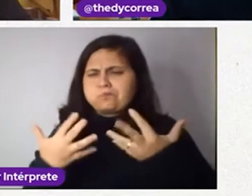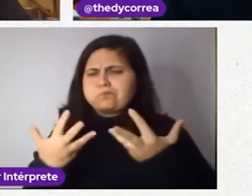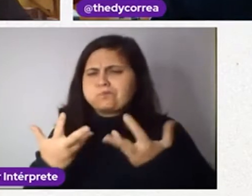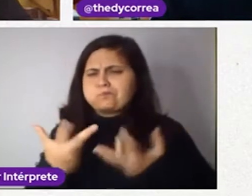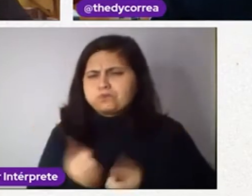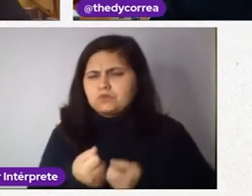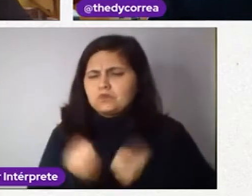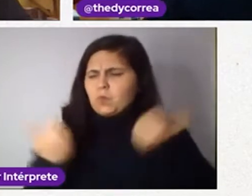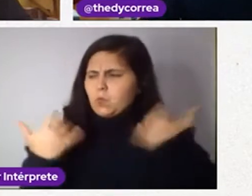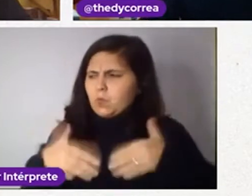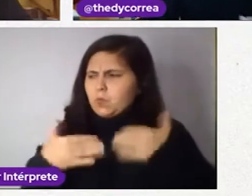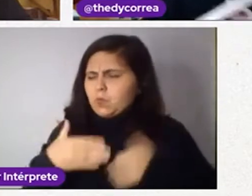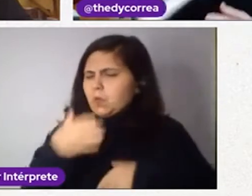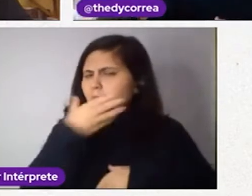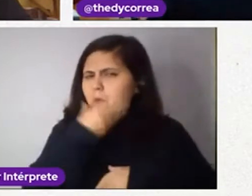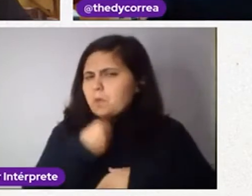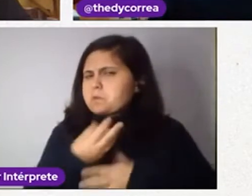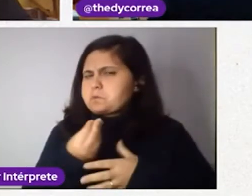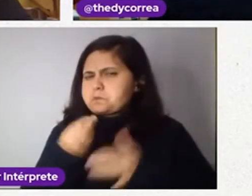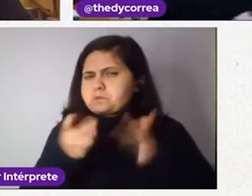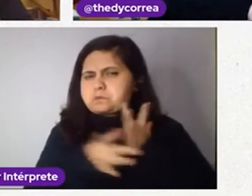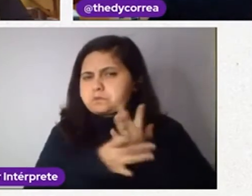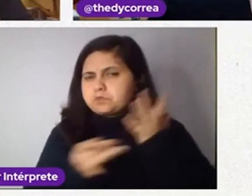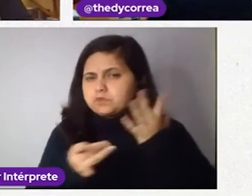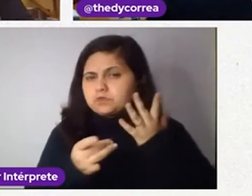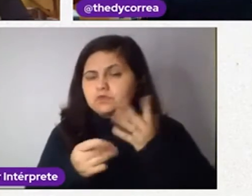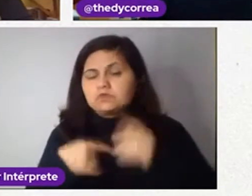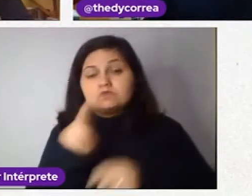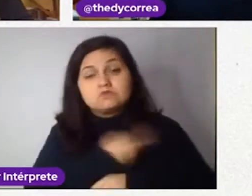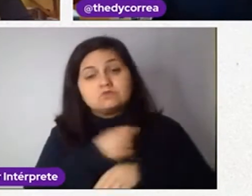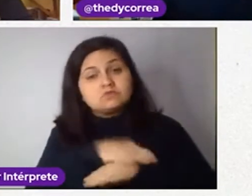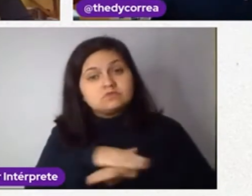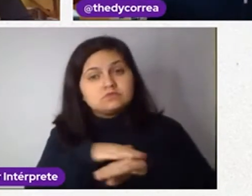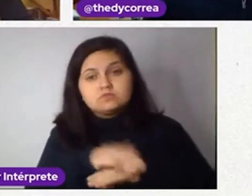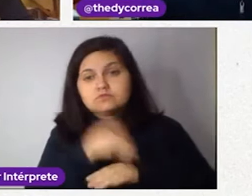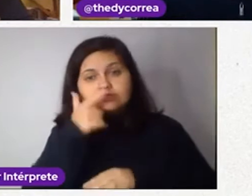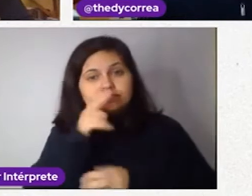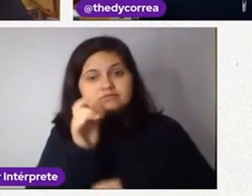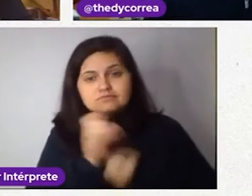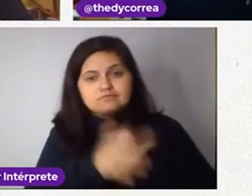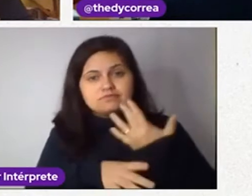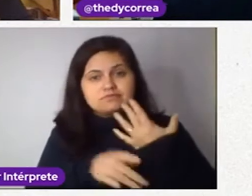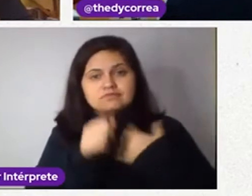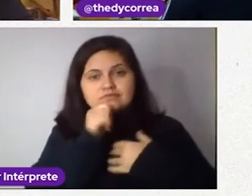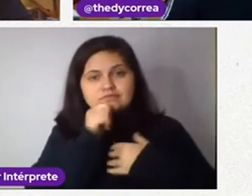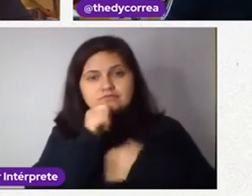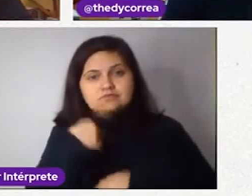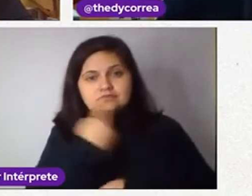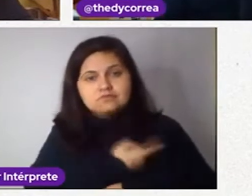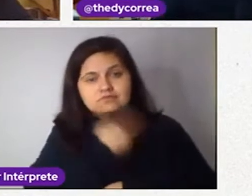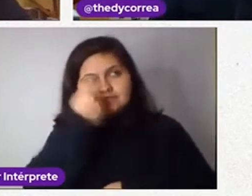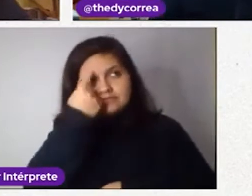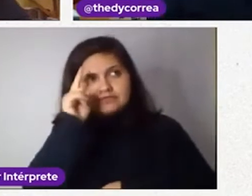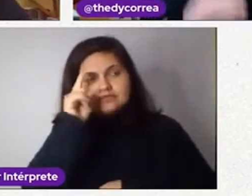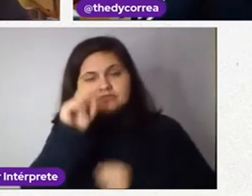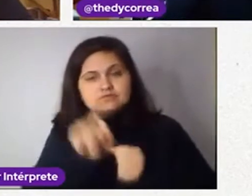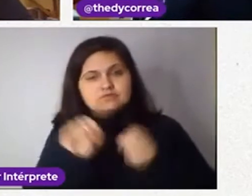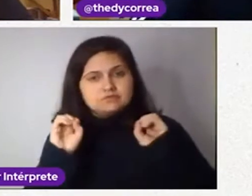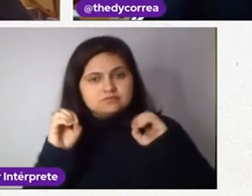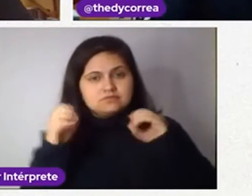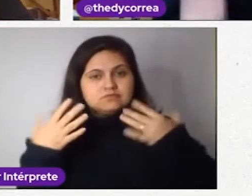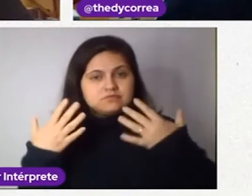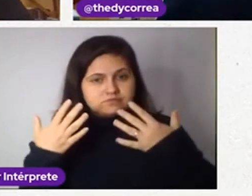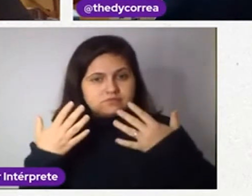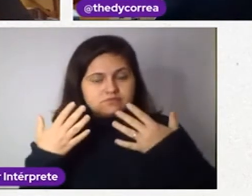Ele é um cara de muito talento. E a gente estava falando que ainda não conseguiu lançar o livro. A nossa ideia de fazer eventos